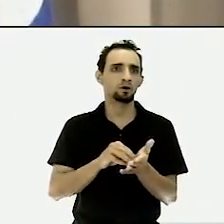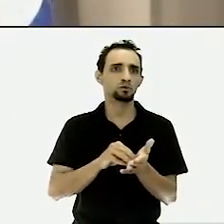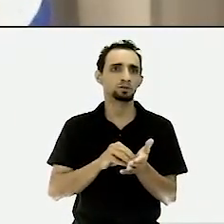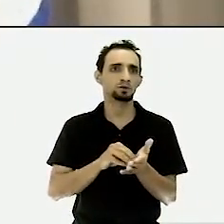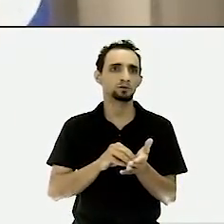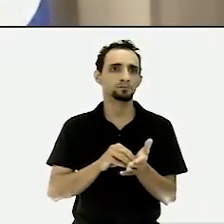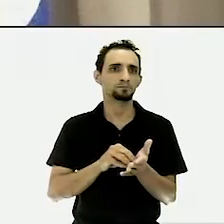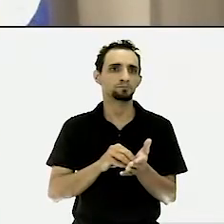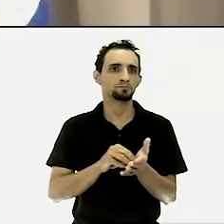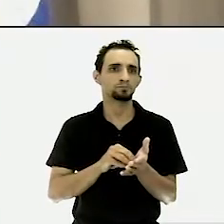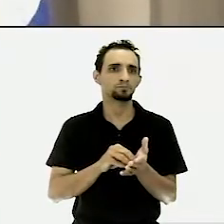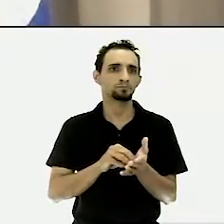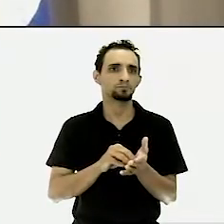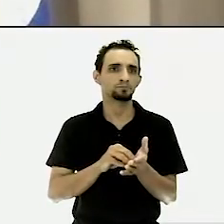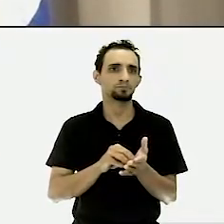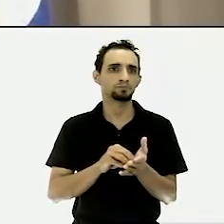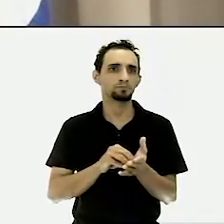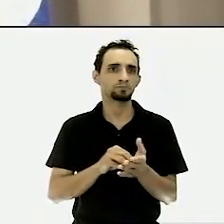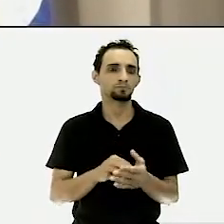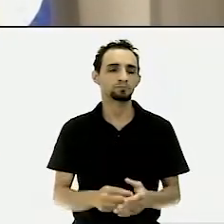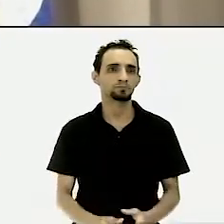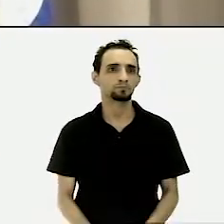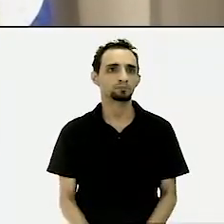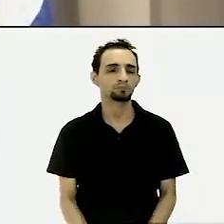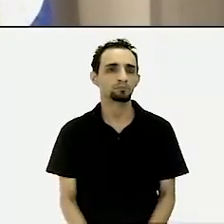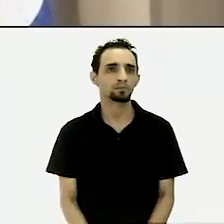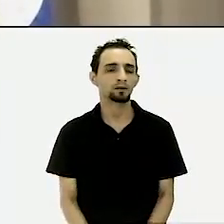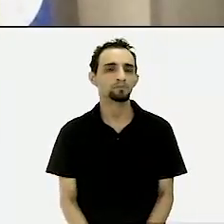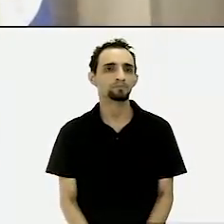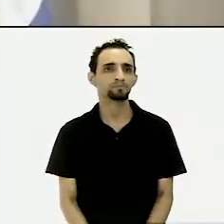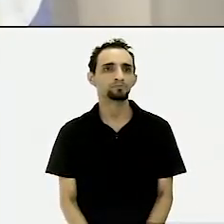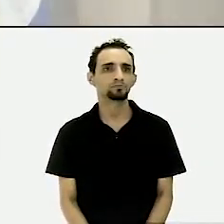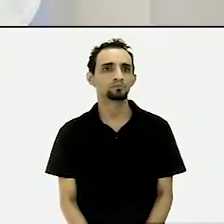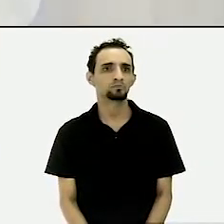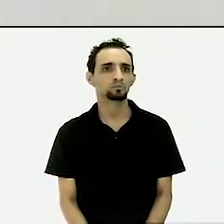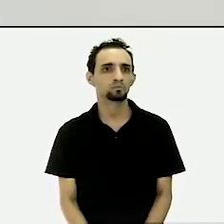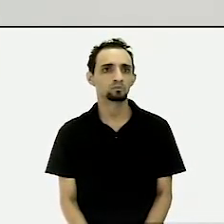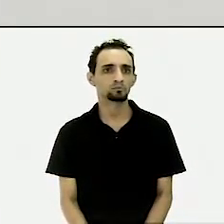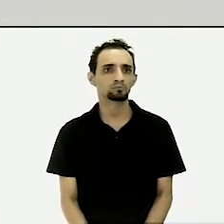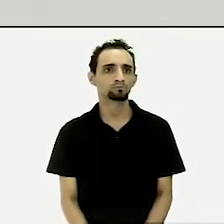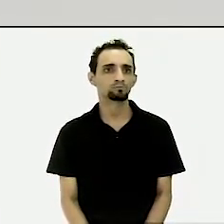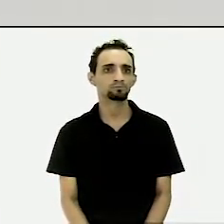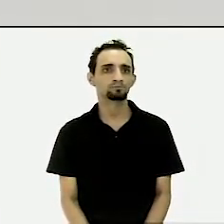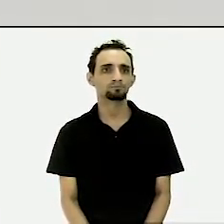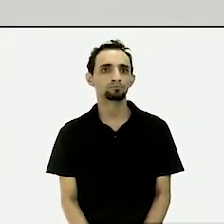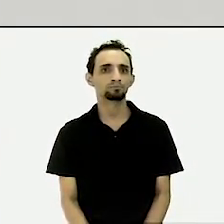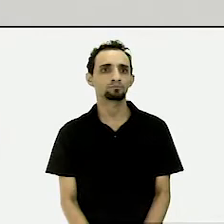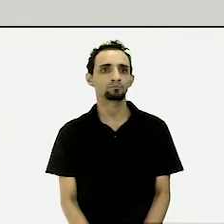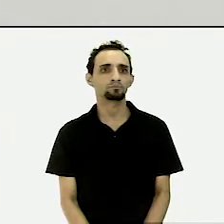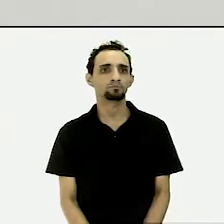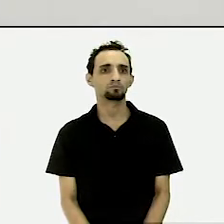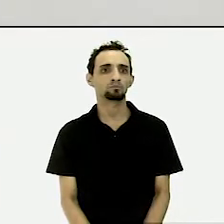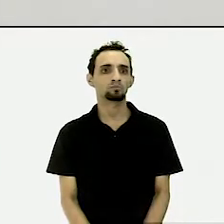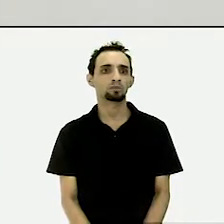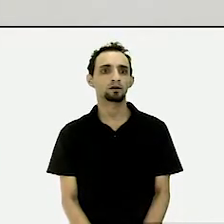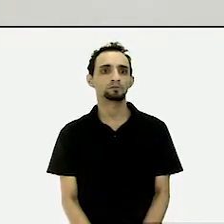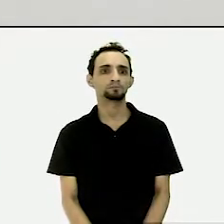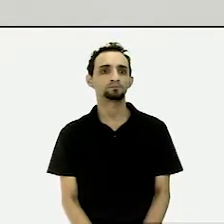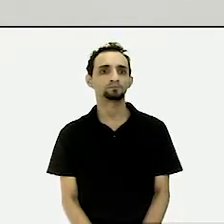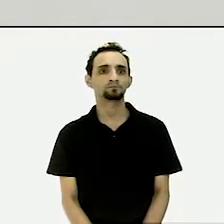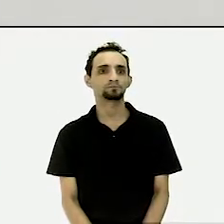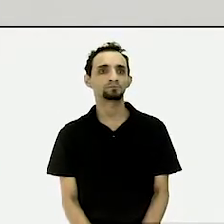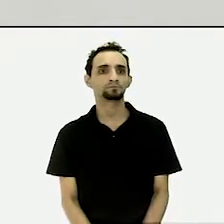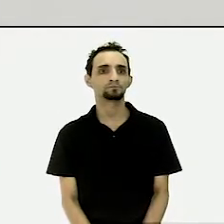mais esse aparelho de lá. Rosa. É, Samuel, parabéns, e a gente fica muito feliz, né? Nesse momento, receber uma notícia